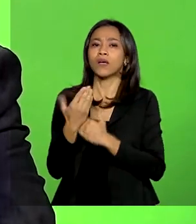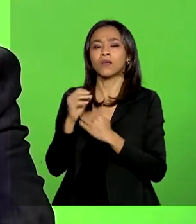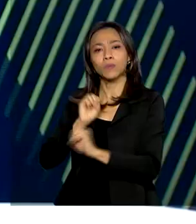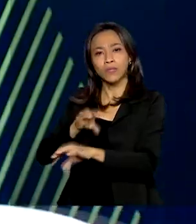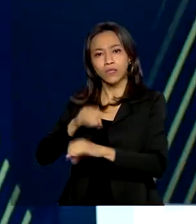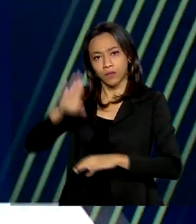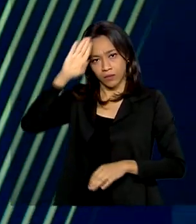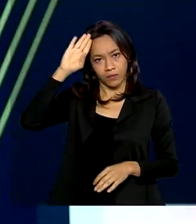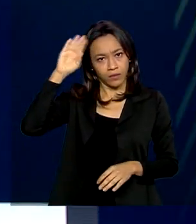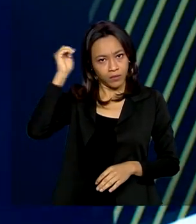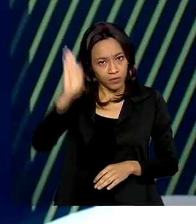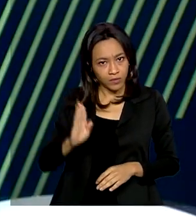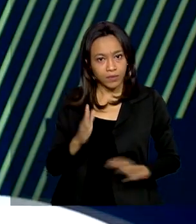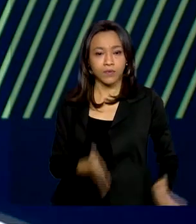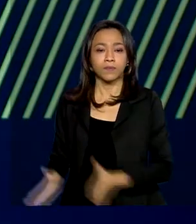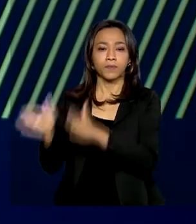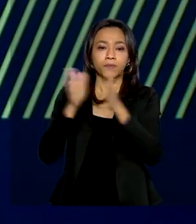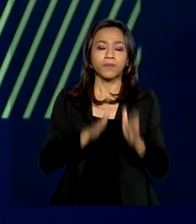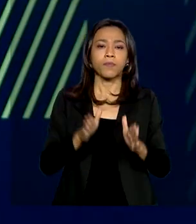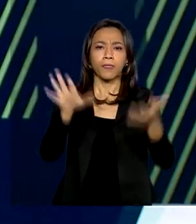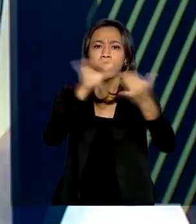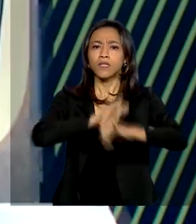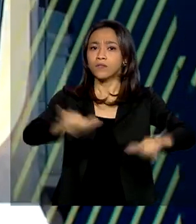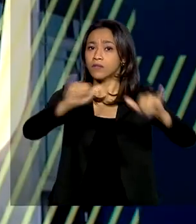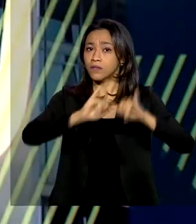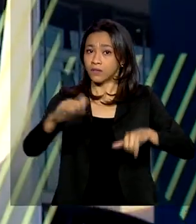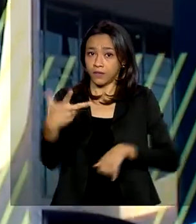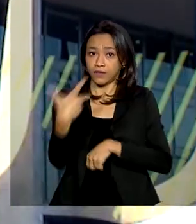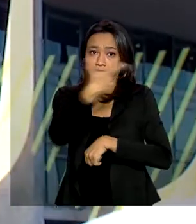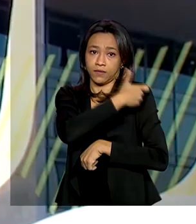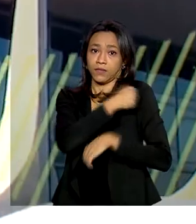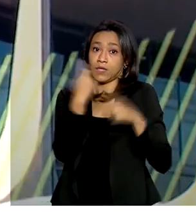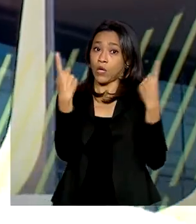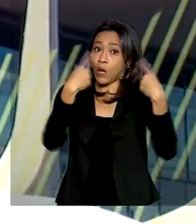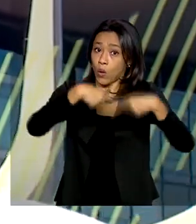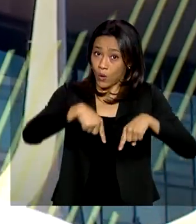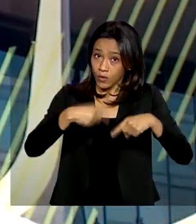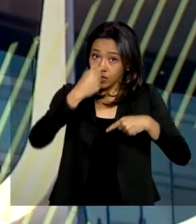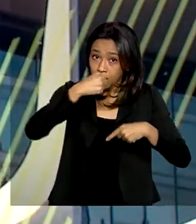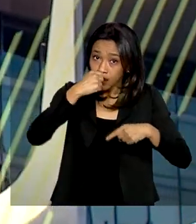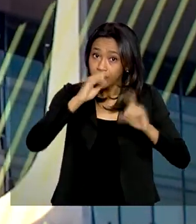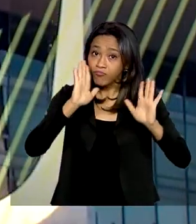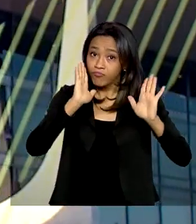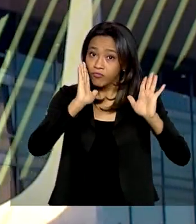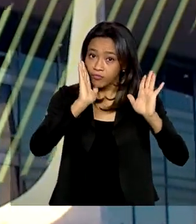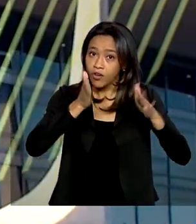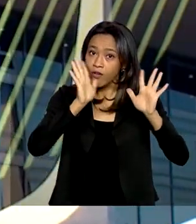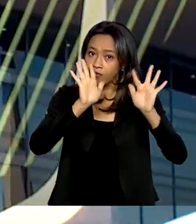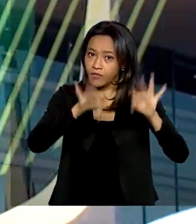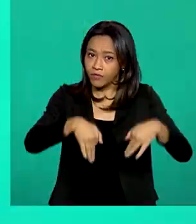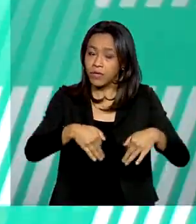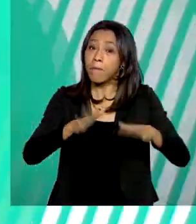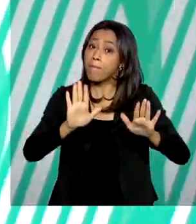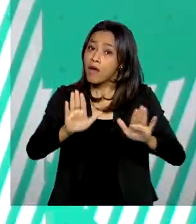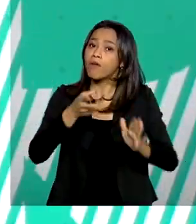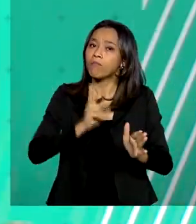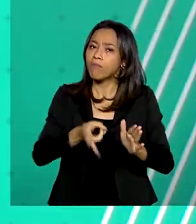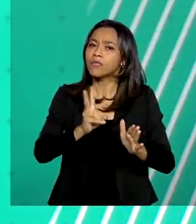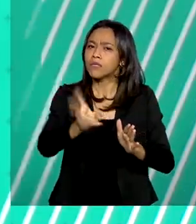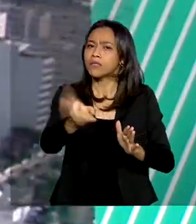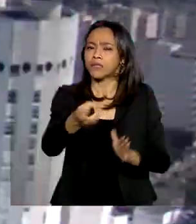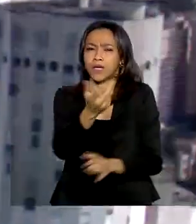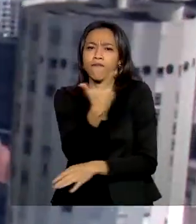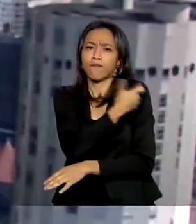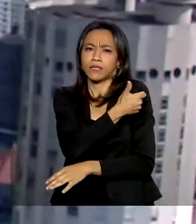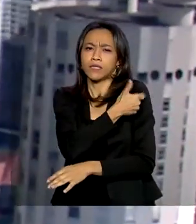superior brasileira a campanha de vacinação contra a gripe chegou ao fim mas a vacina vai continuar disponível